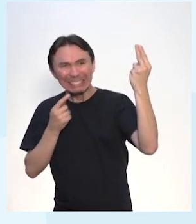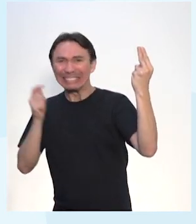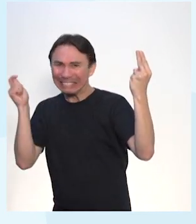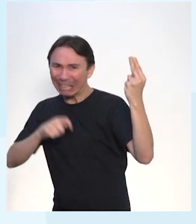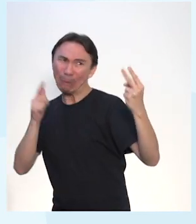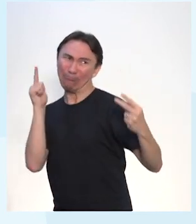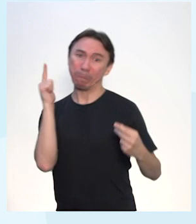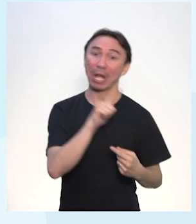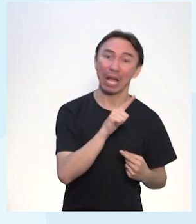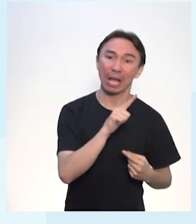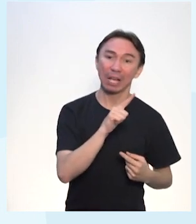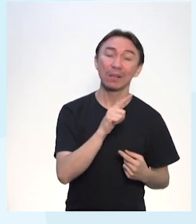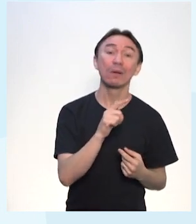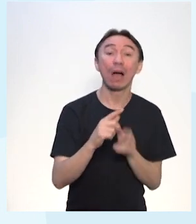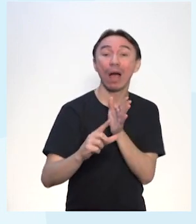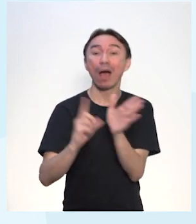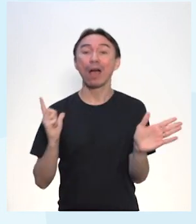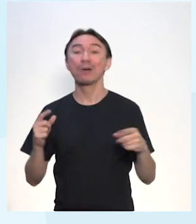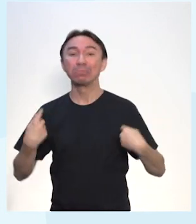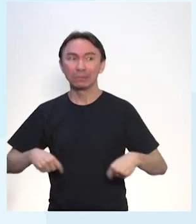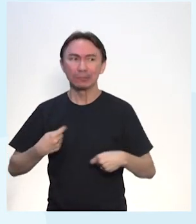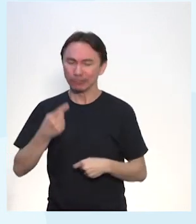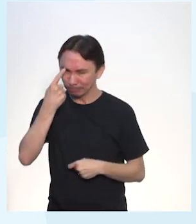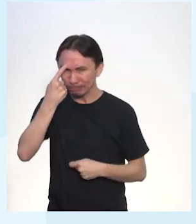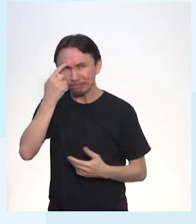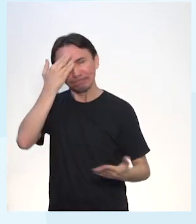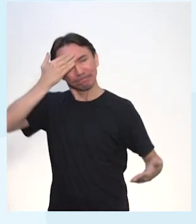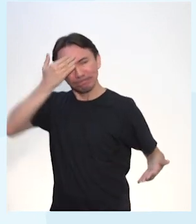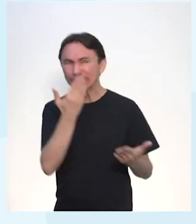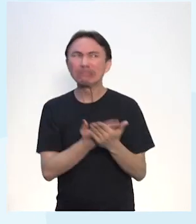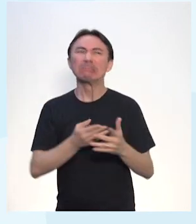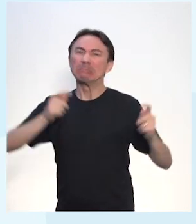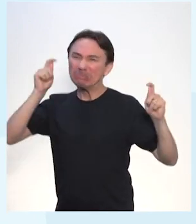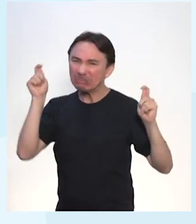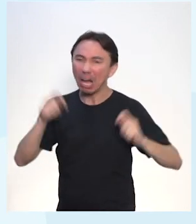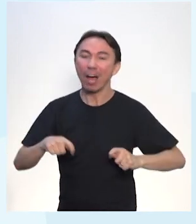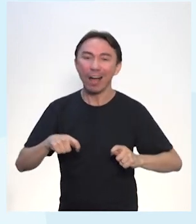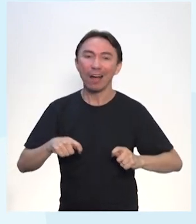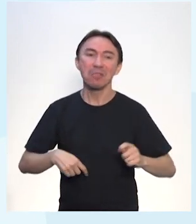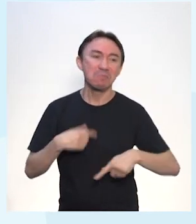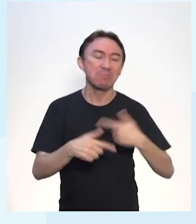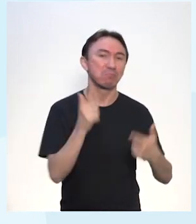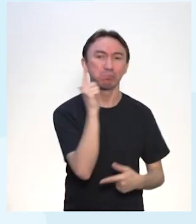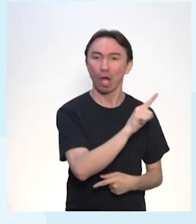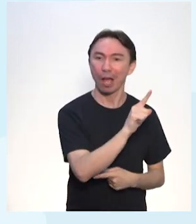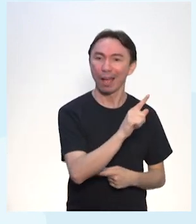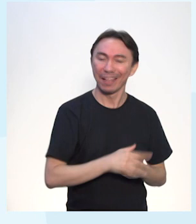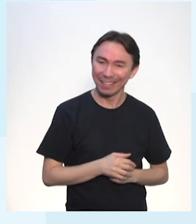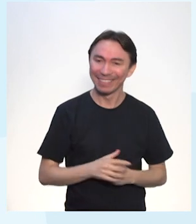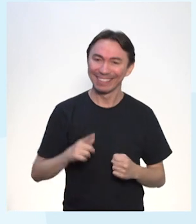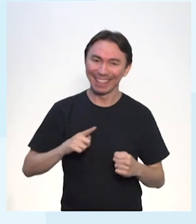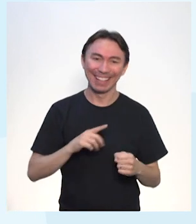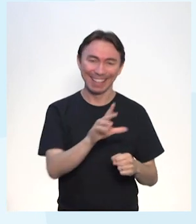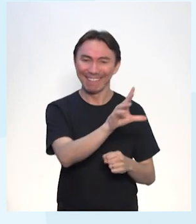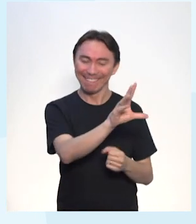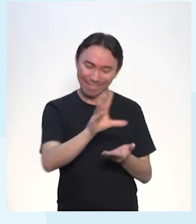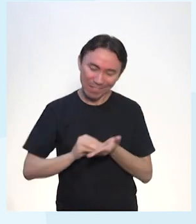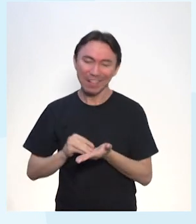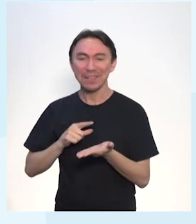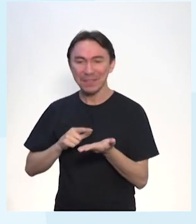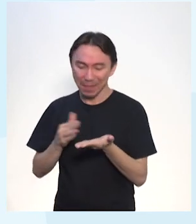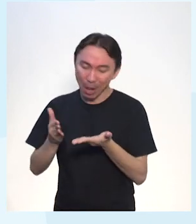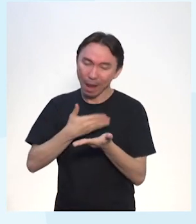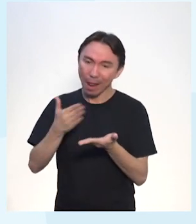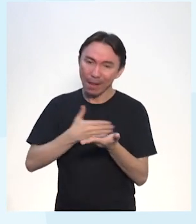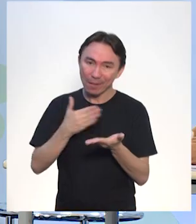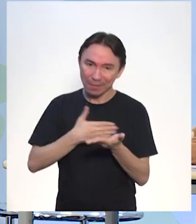é possível, que está lá no livro Alice no País das Maravilhas, que a gente sempre fala muito, né, desse